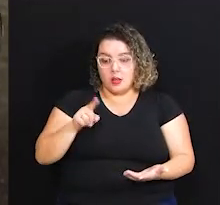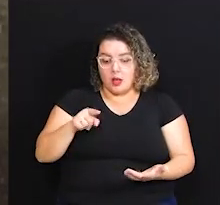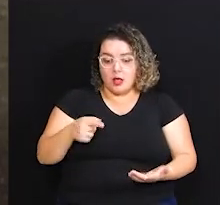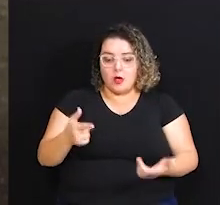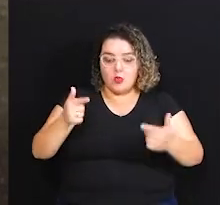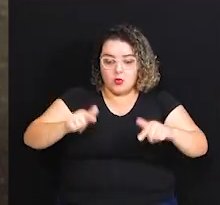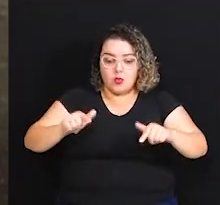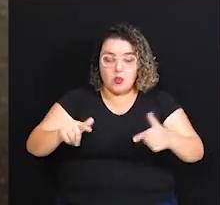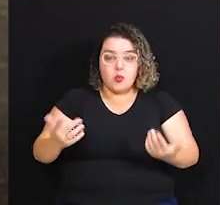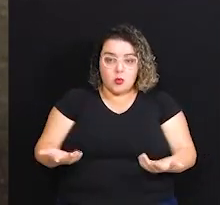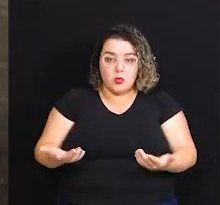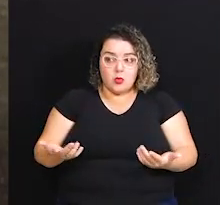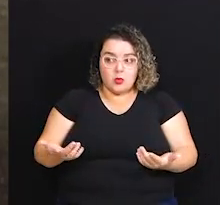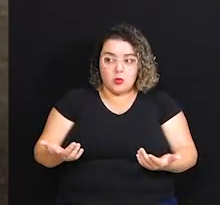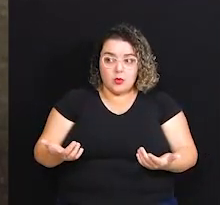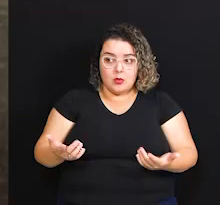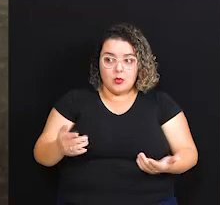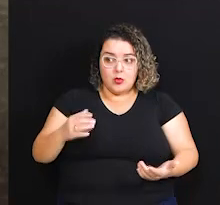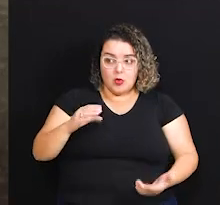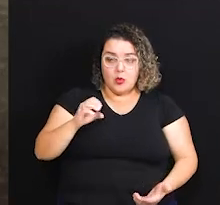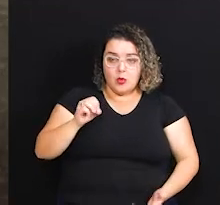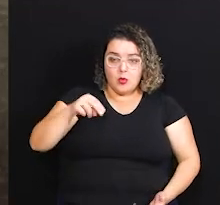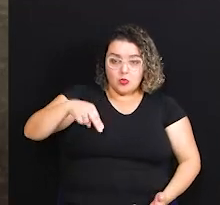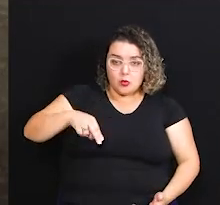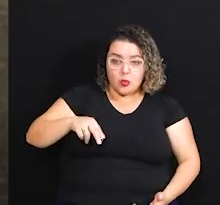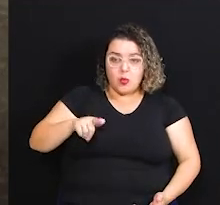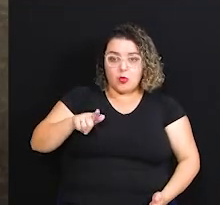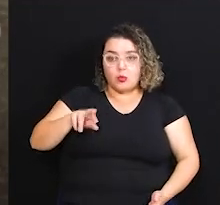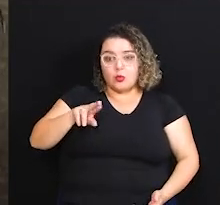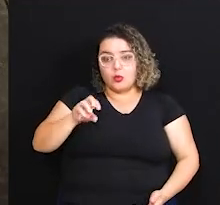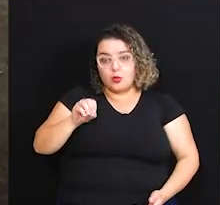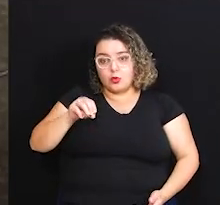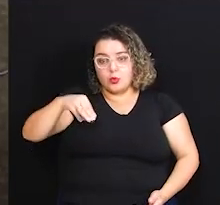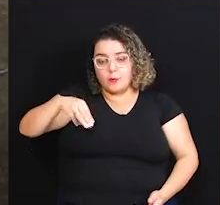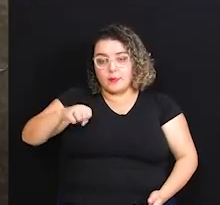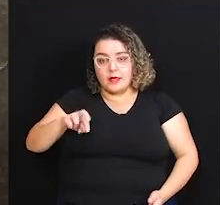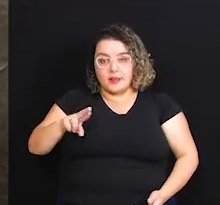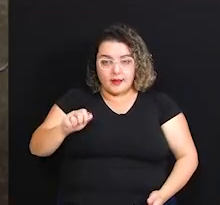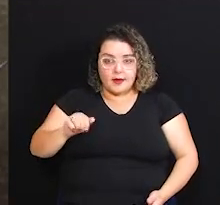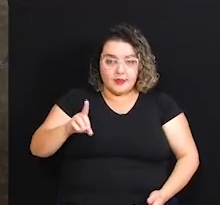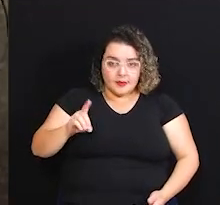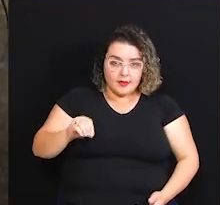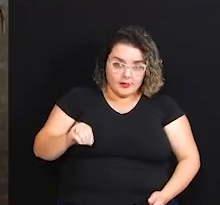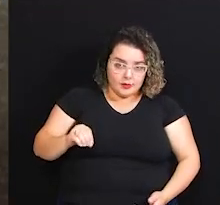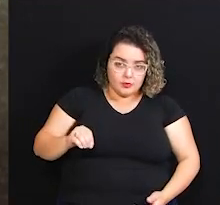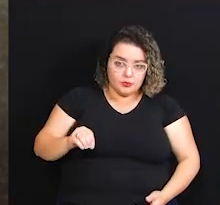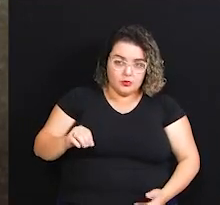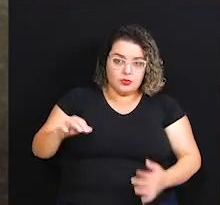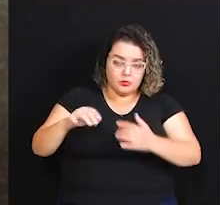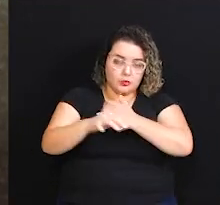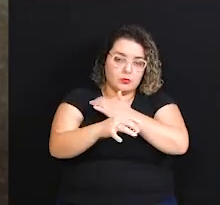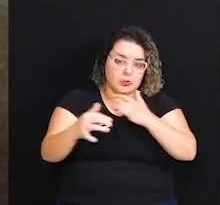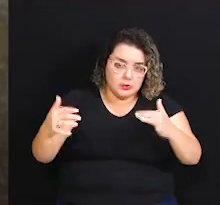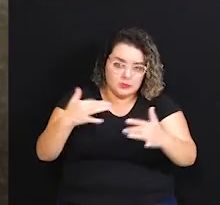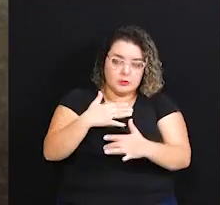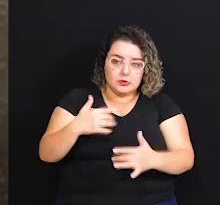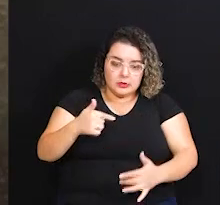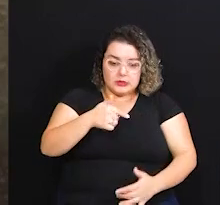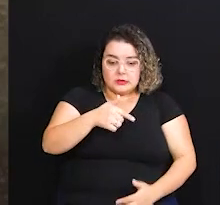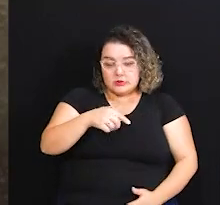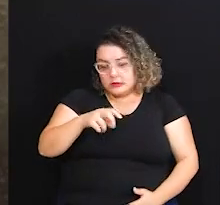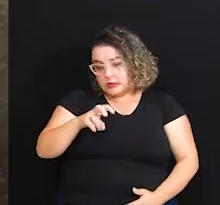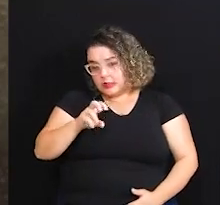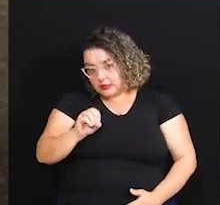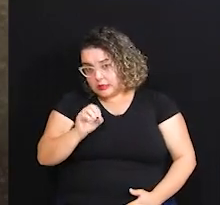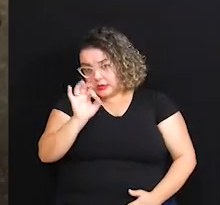estão localizados os grandes conglomerados urbanos. Então estima-se aí que 70% da população